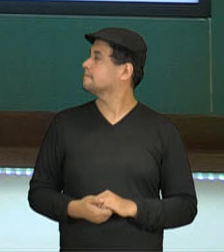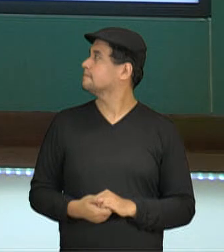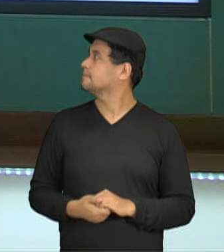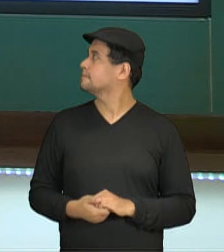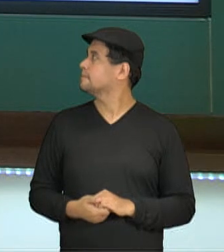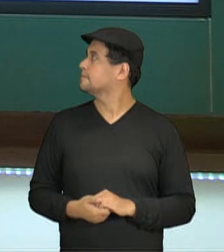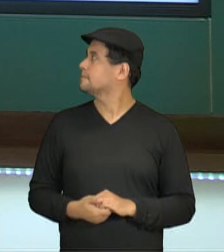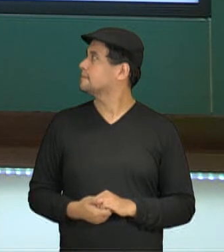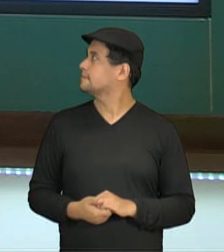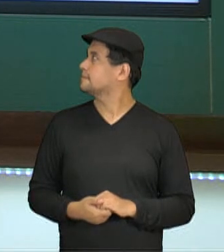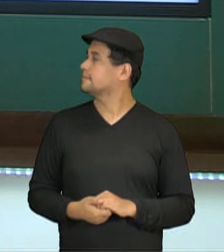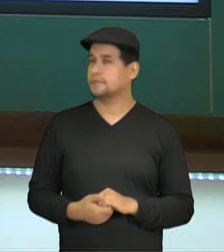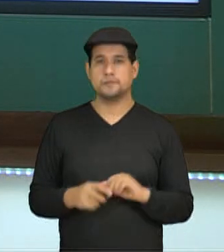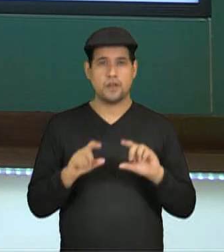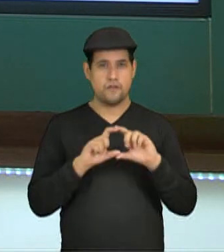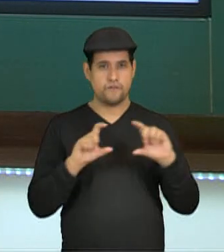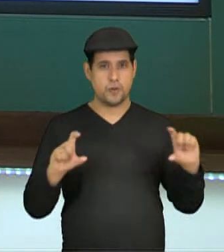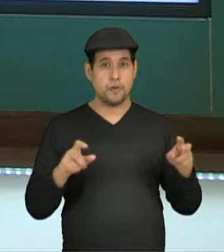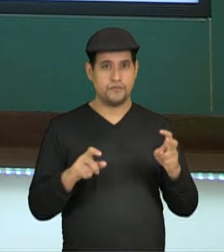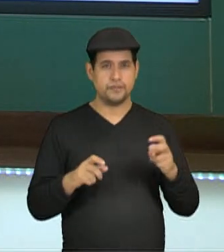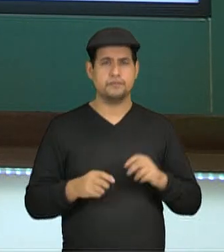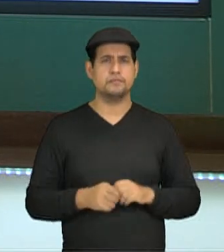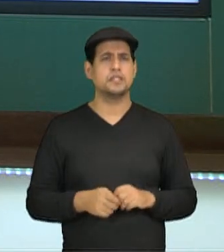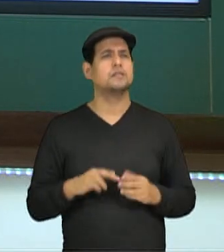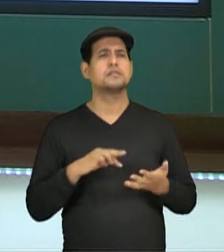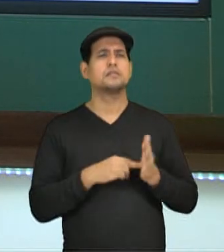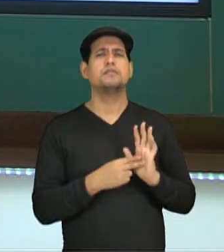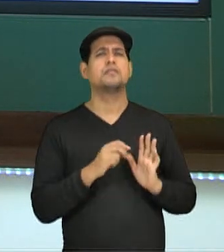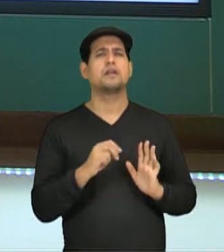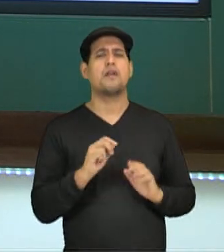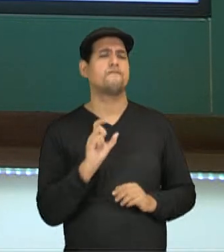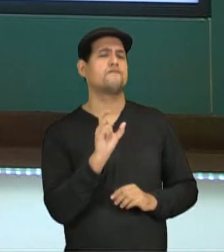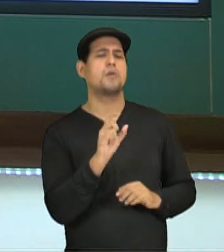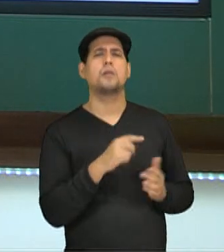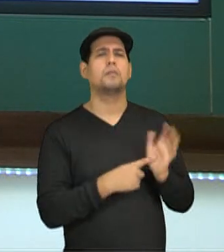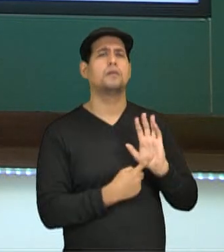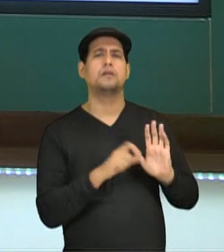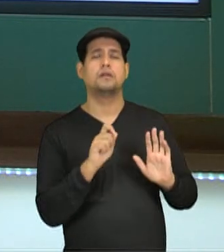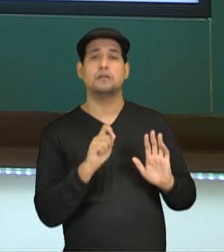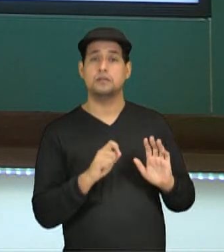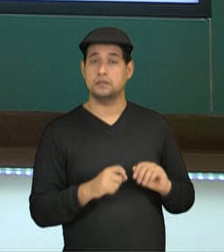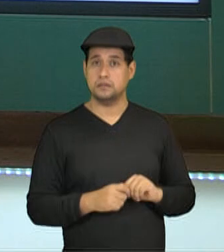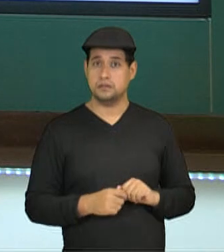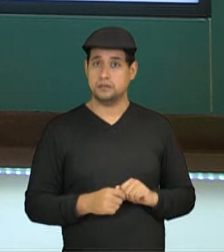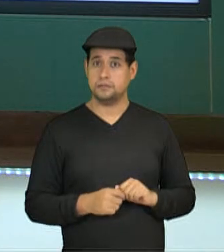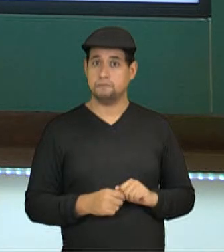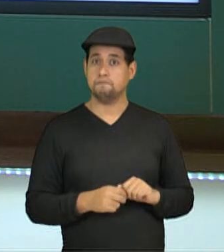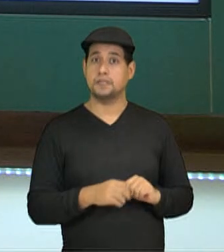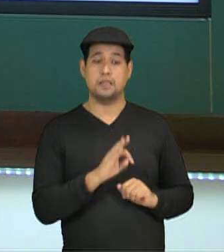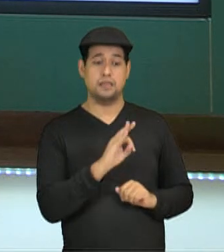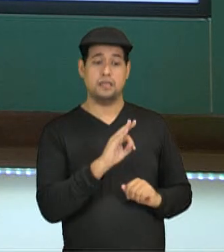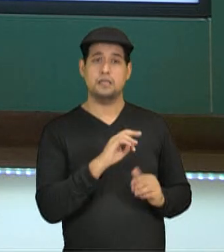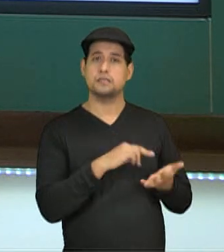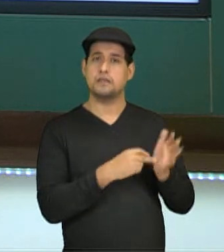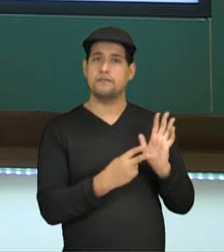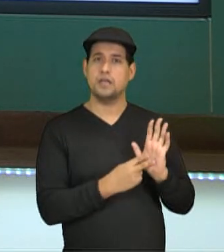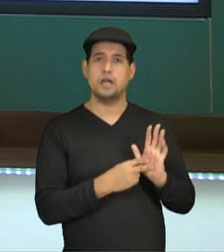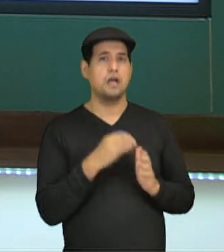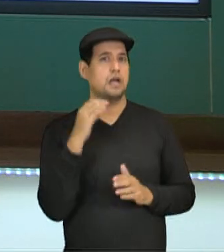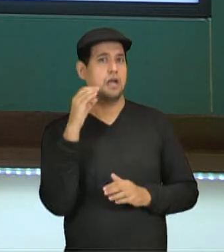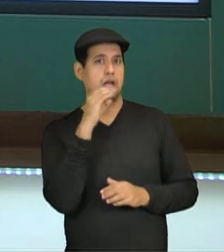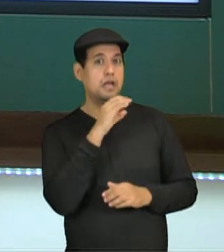quadrado, mais 10. Então, o que essa fórmula me diz? Que T representa a temperatura em